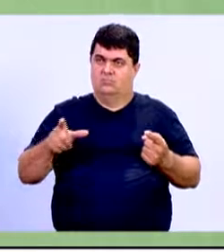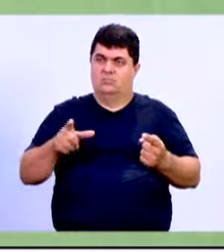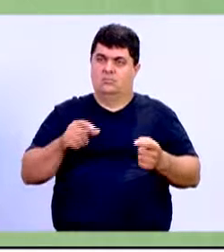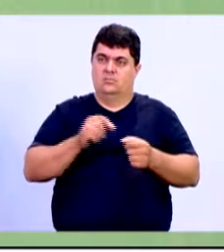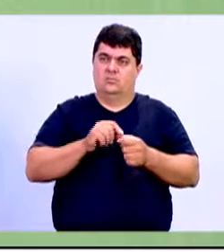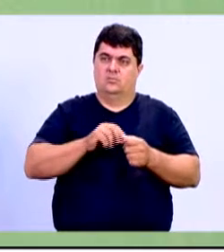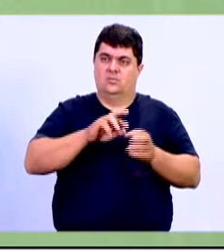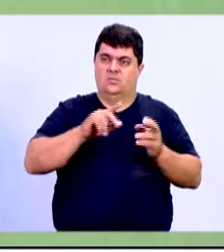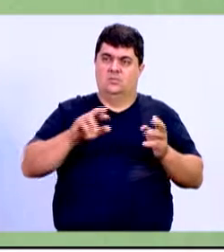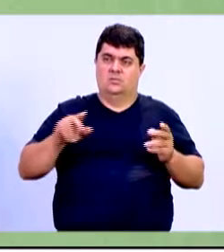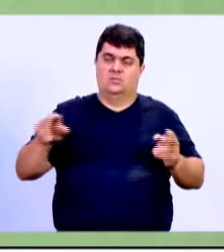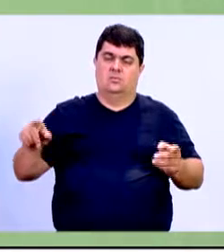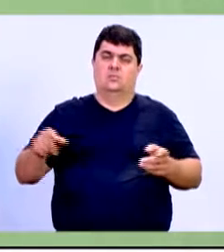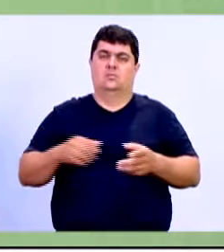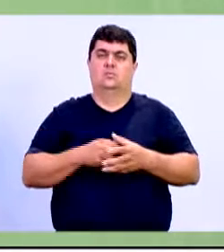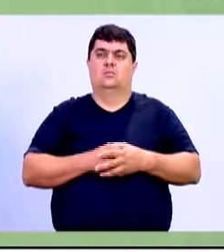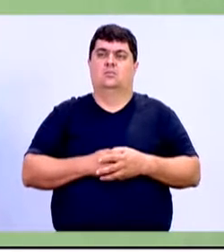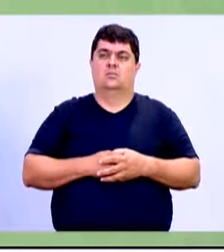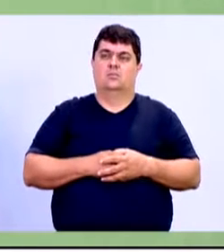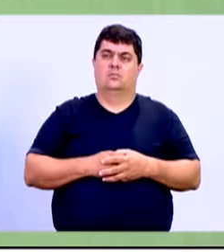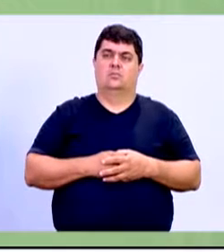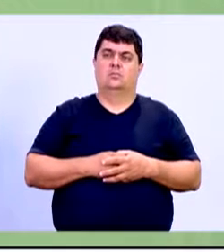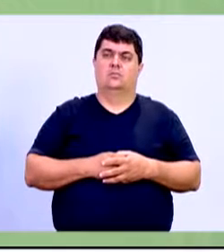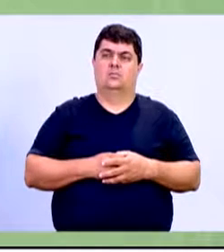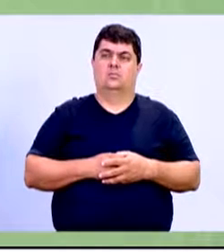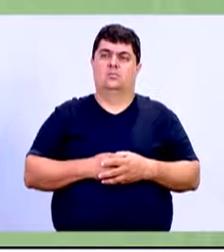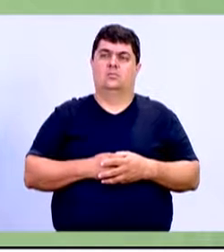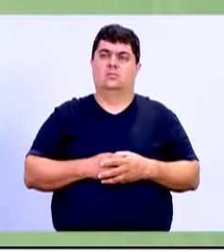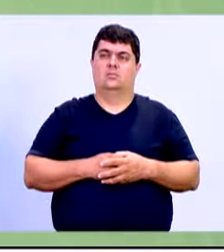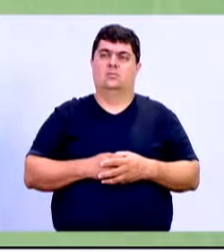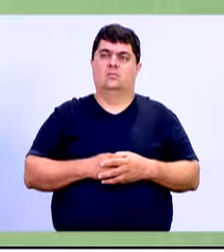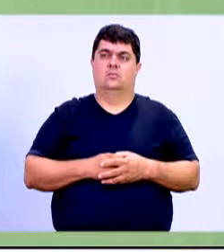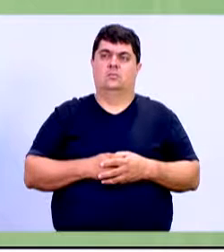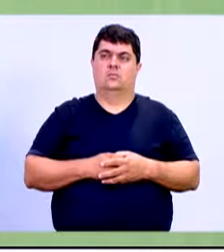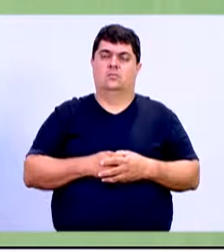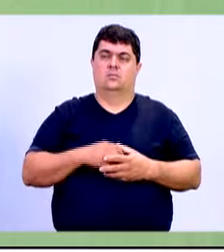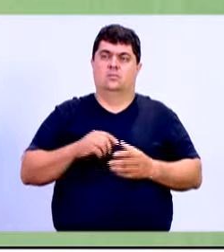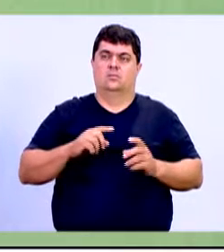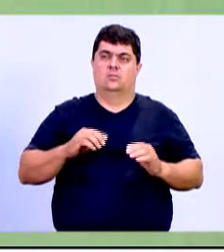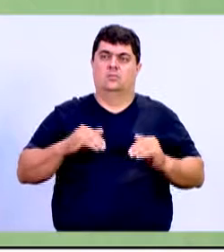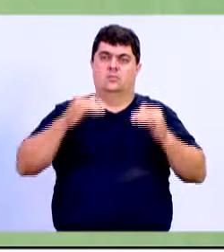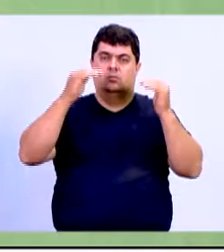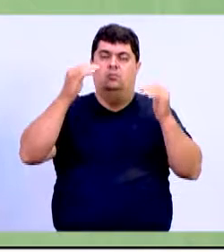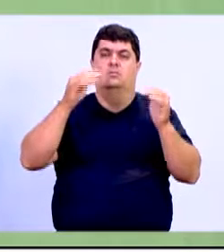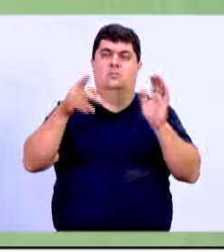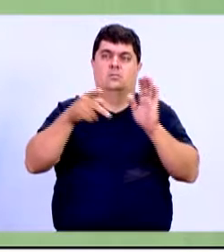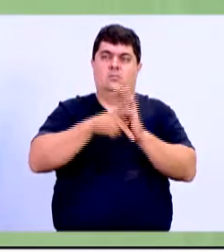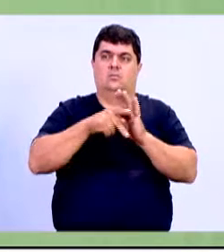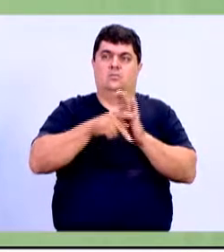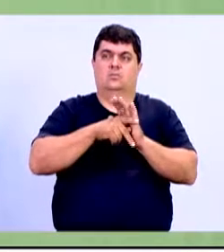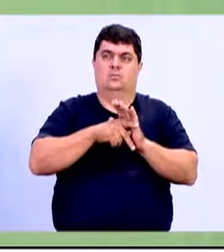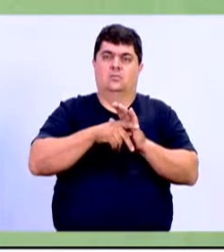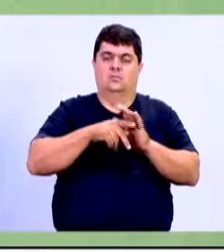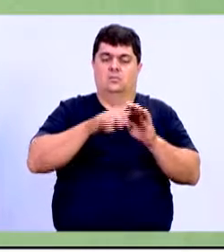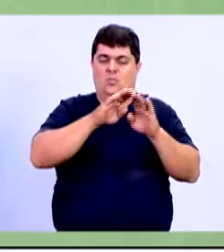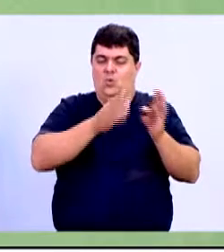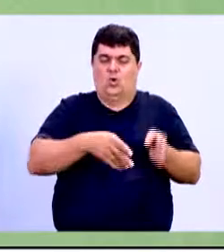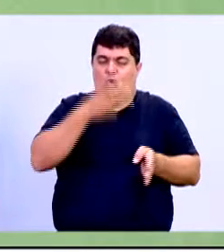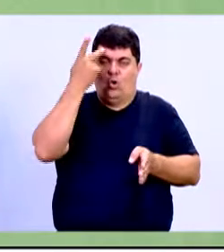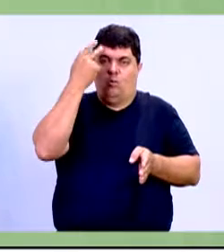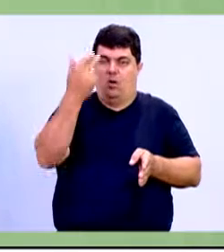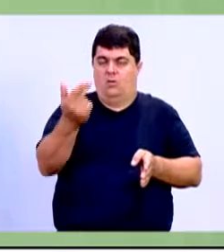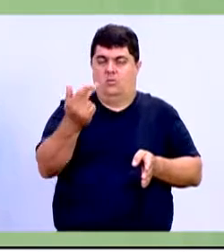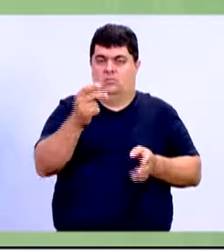serviços, 2 serviços instalados em cada máquina dessa. E aqui, máquinas desktop, né? Que funcionavam